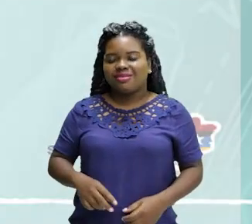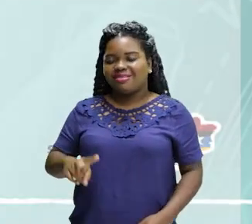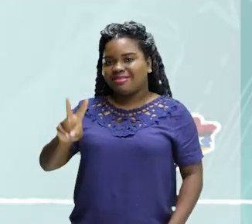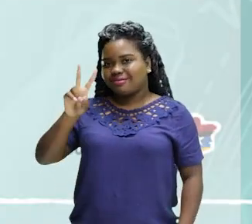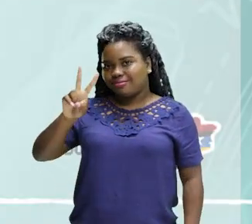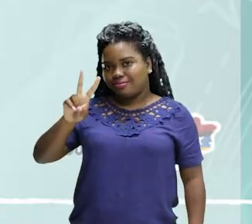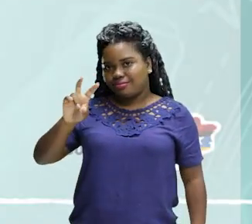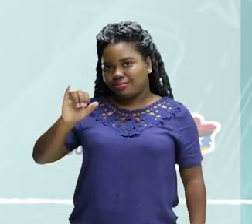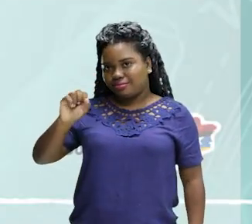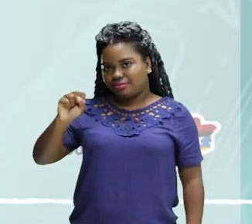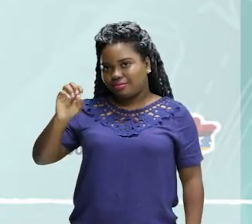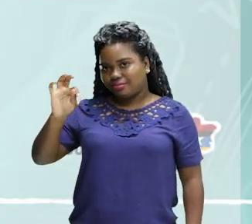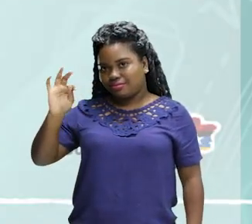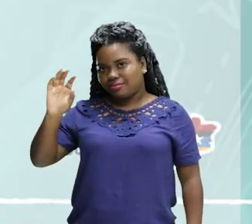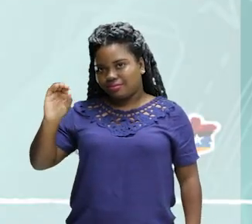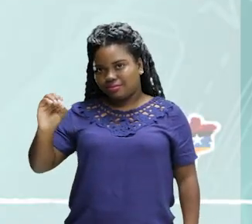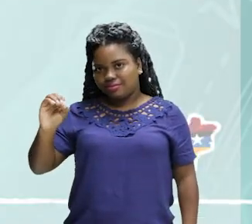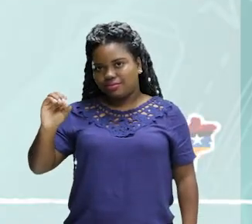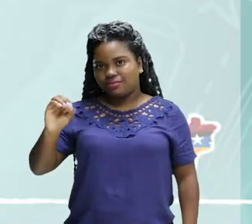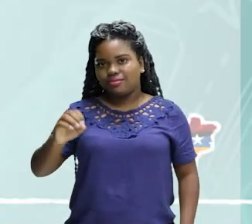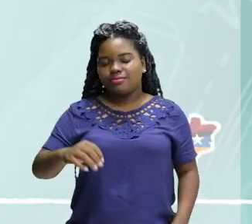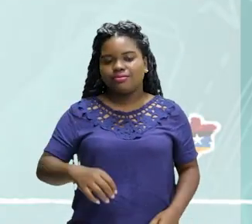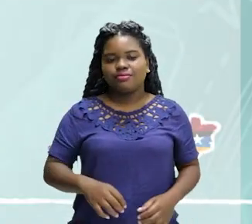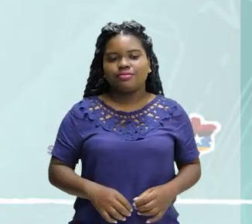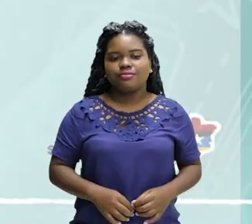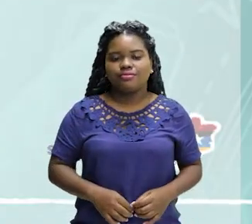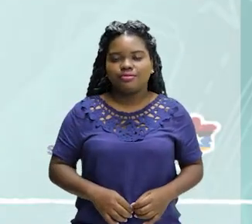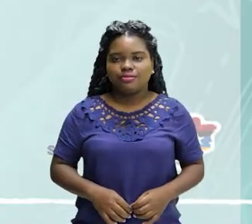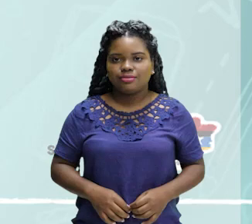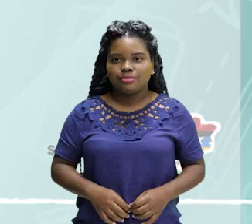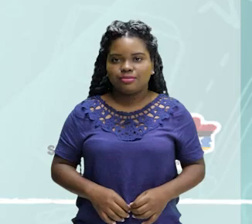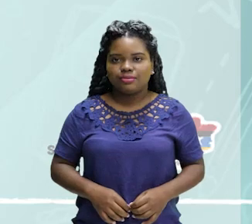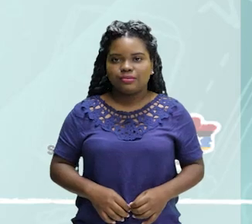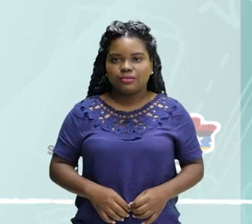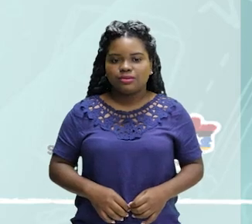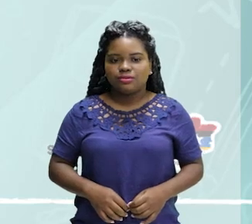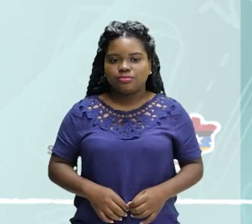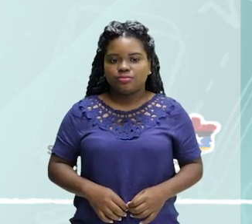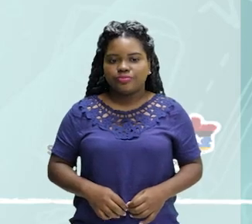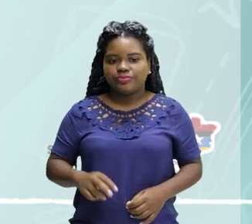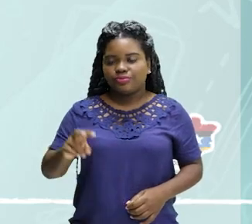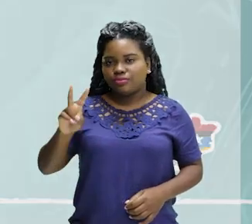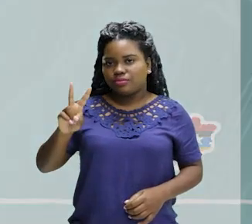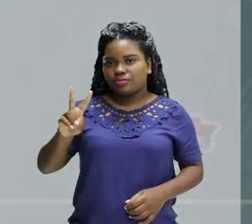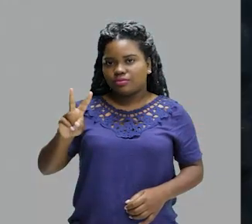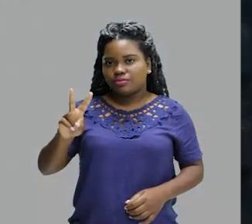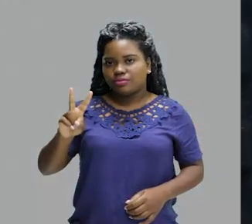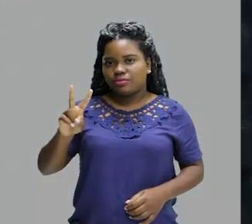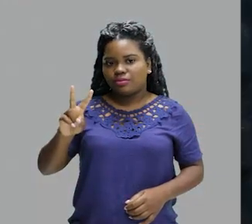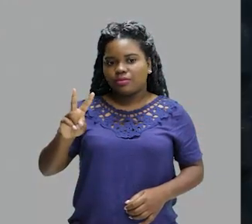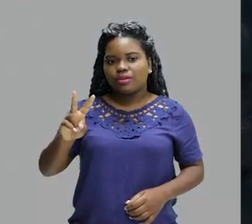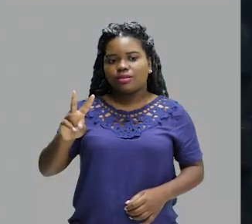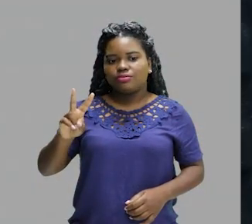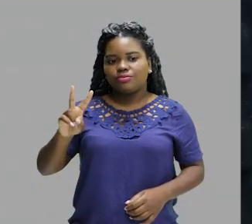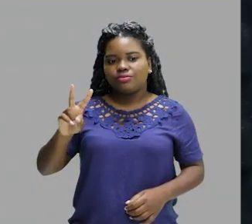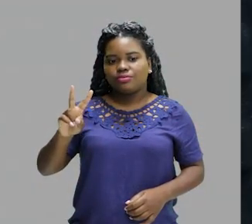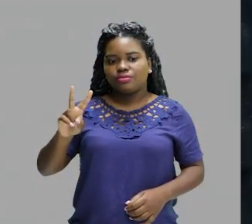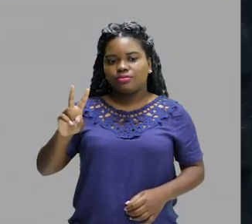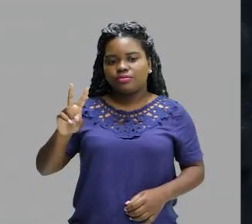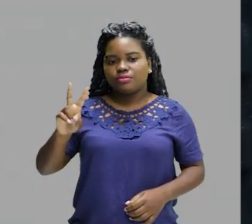Ver, visto, ver, visto. Volver, do verbo